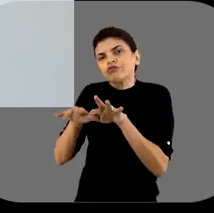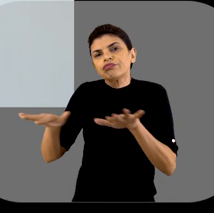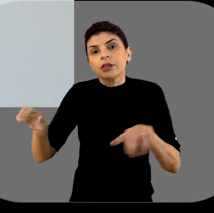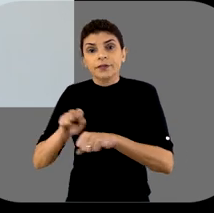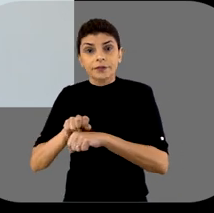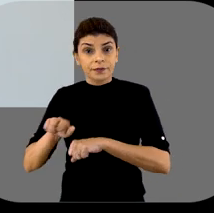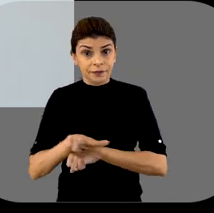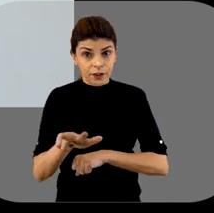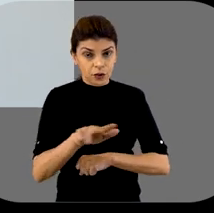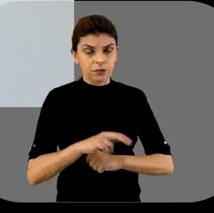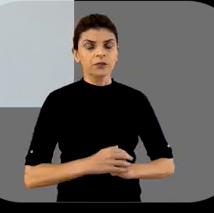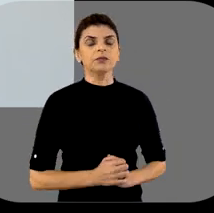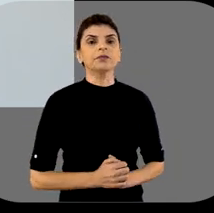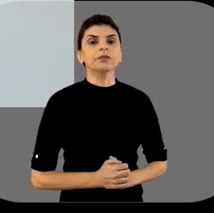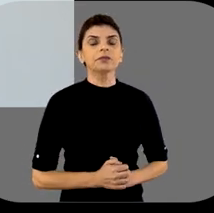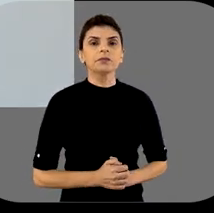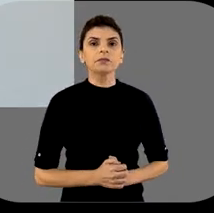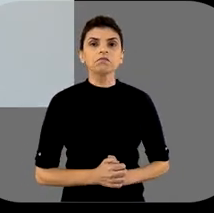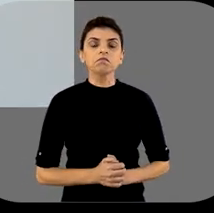transmissão do vírus,